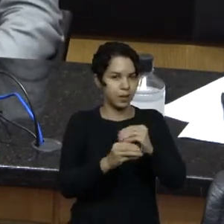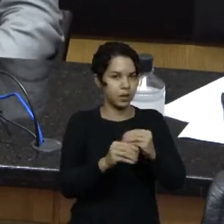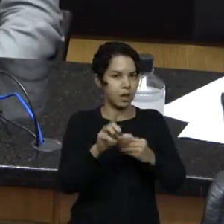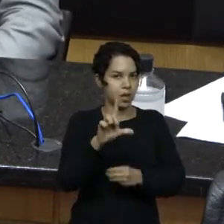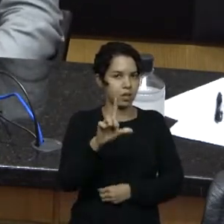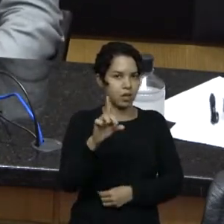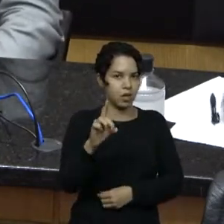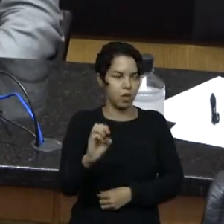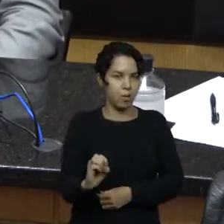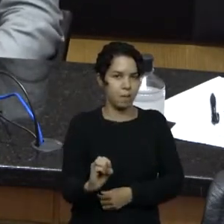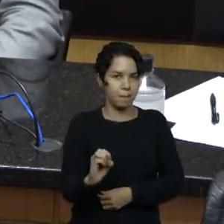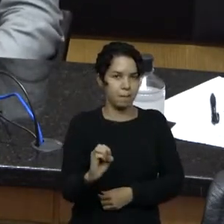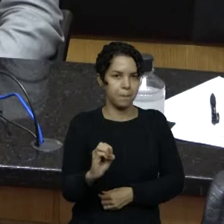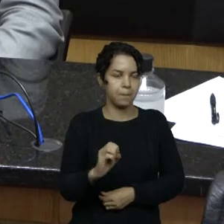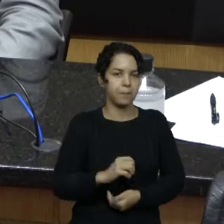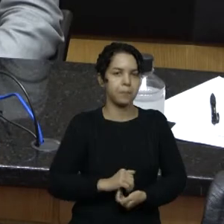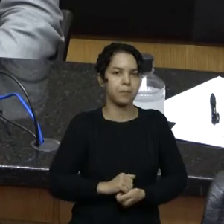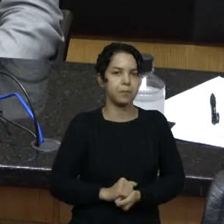deu